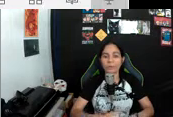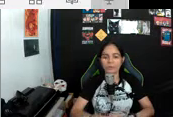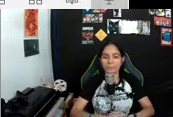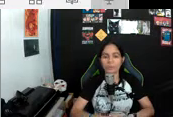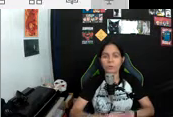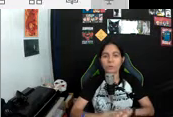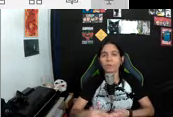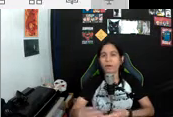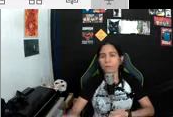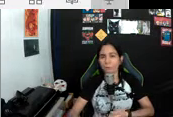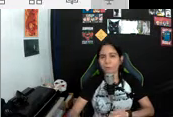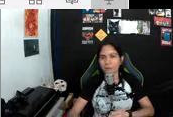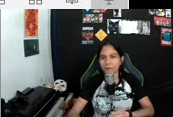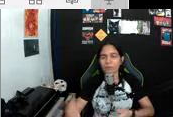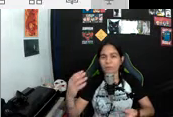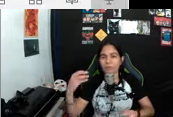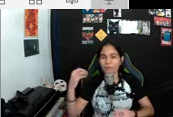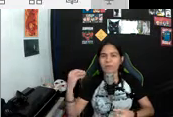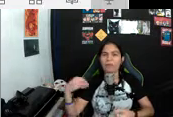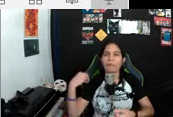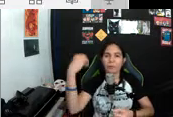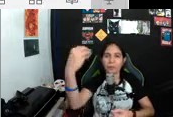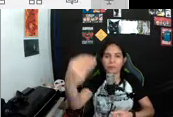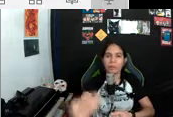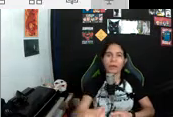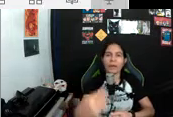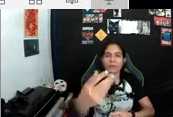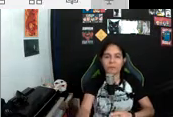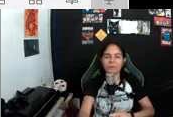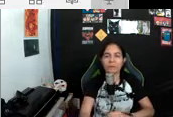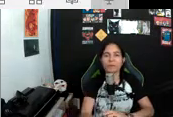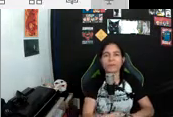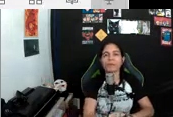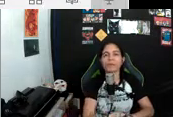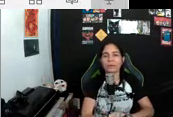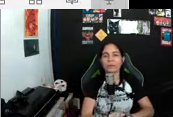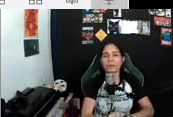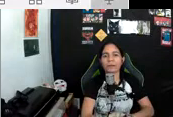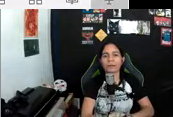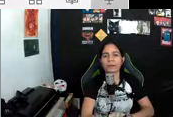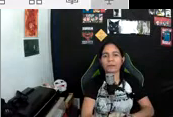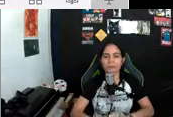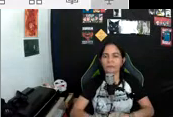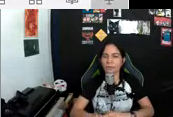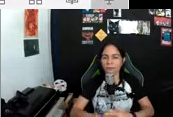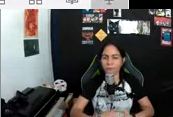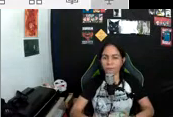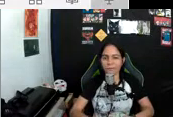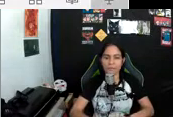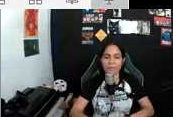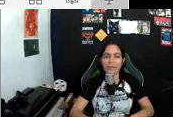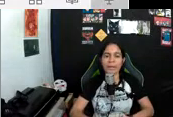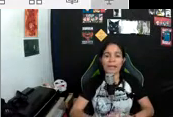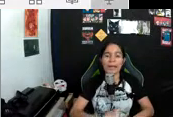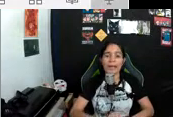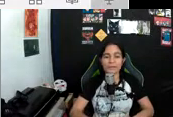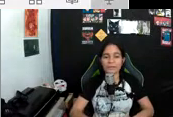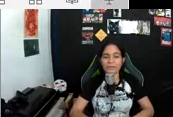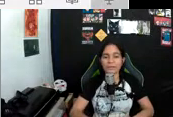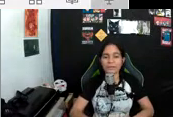de comparecimento ou acompanhante, né? Você foi acompanhar uma pessoa que estava doente. Então, isso pode ser